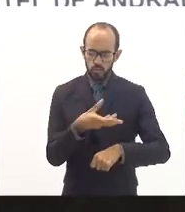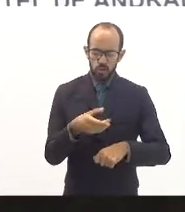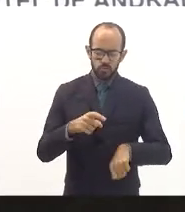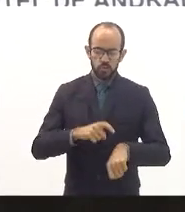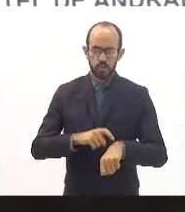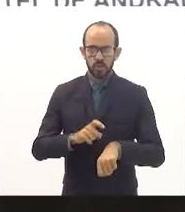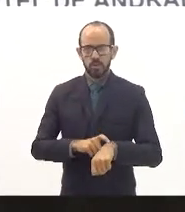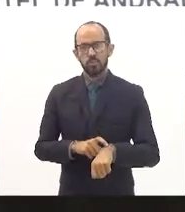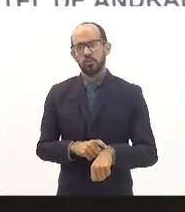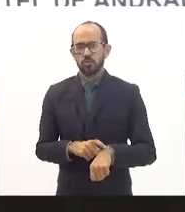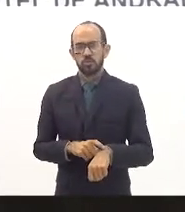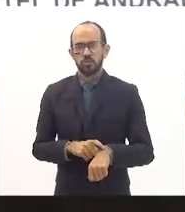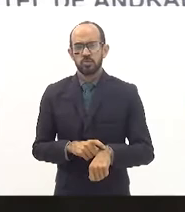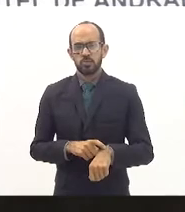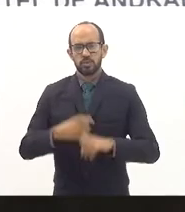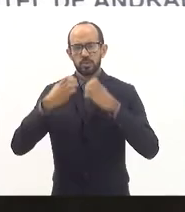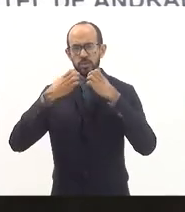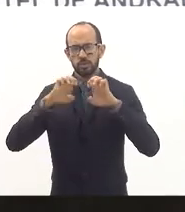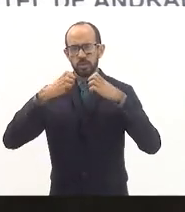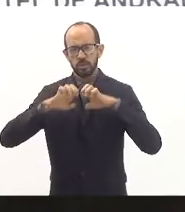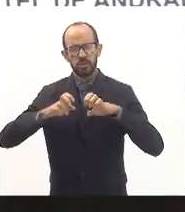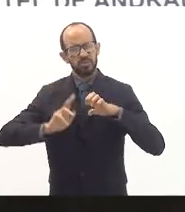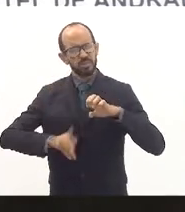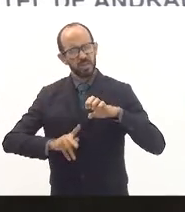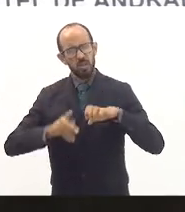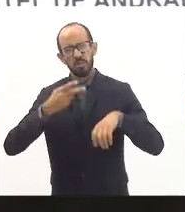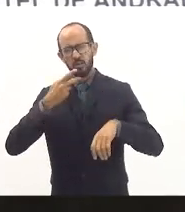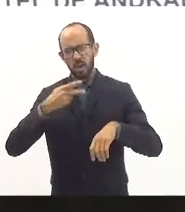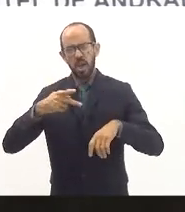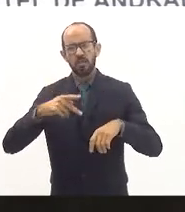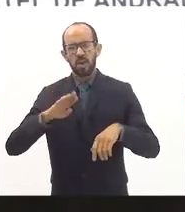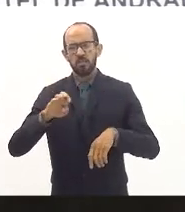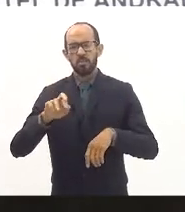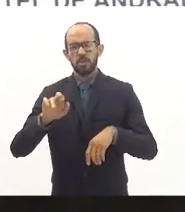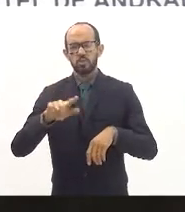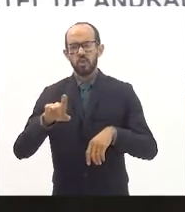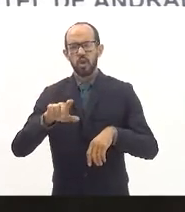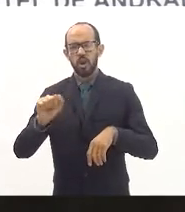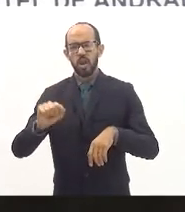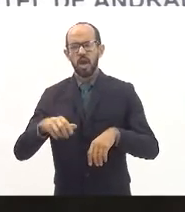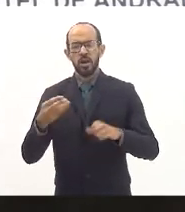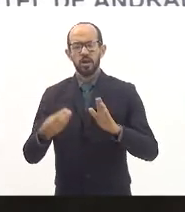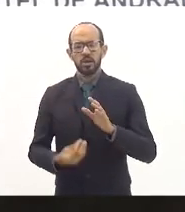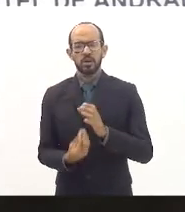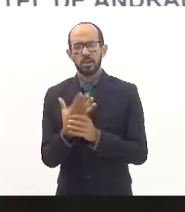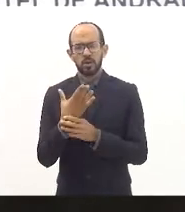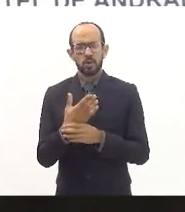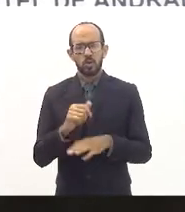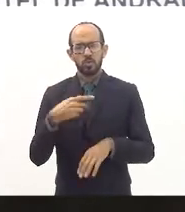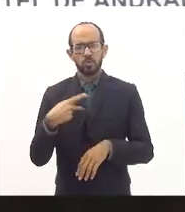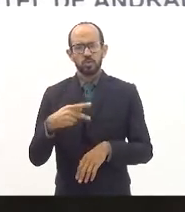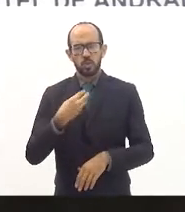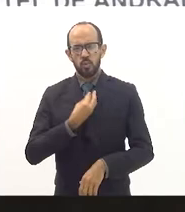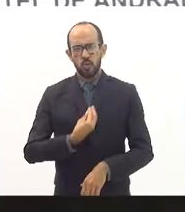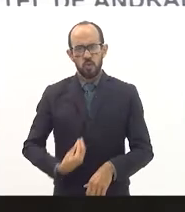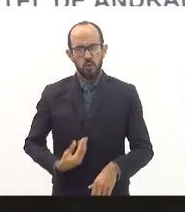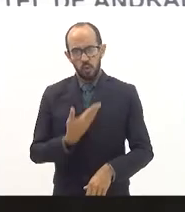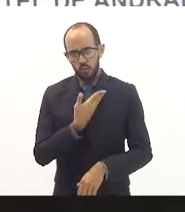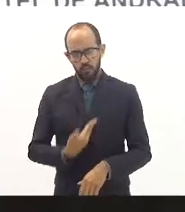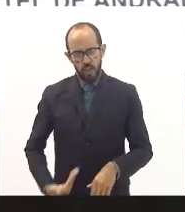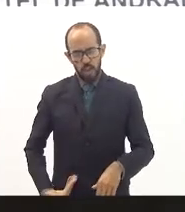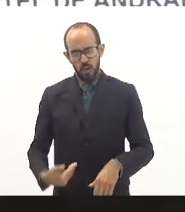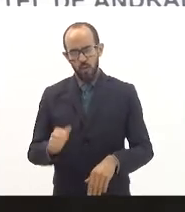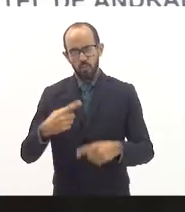tempos, expressão que usava com frequência, Brizola implementou em seus governos